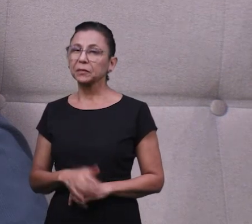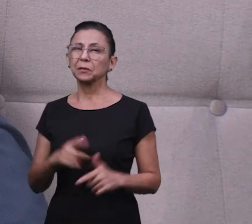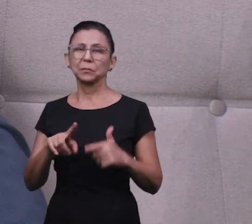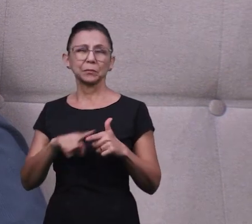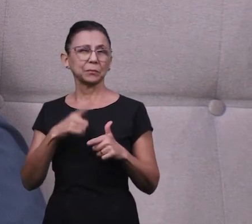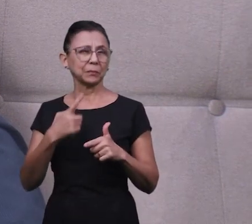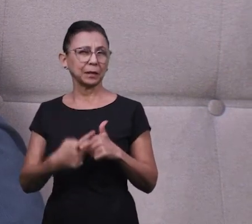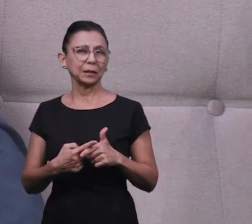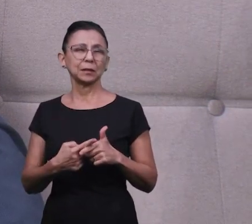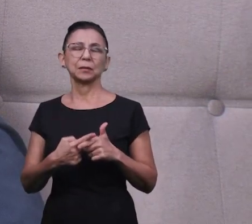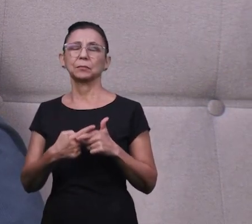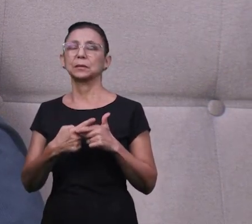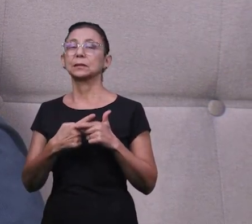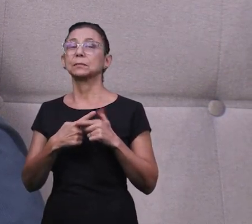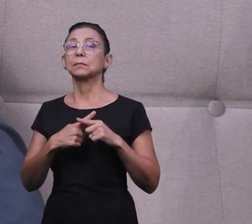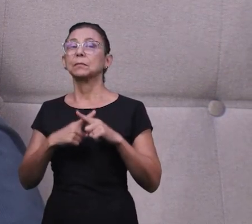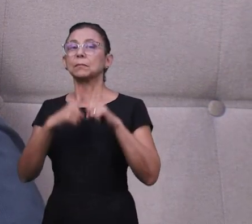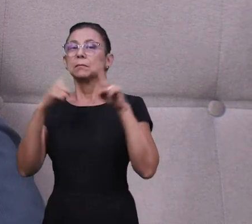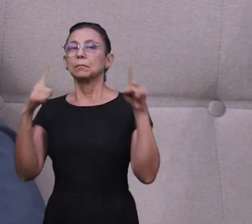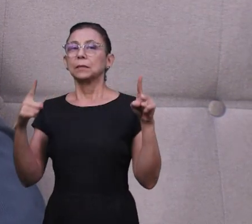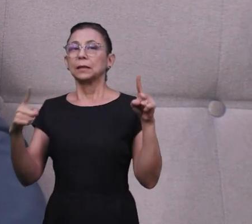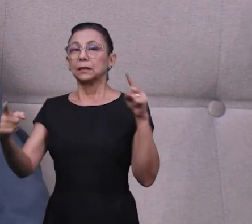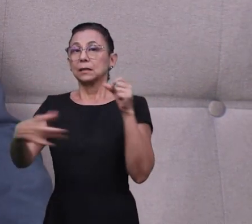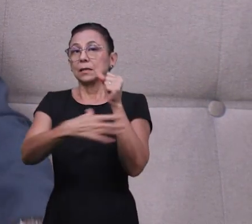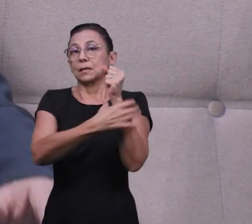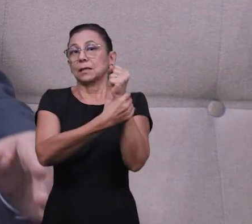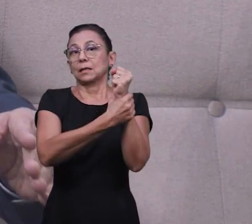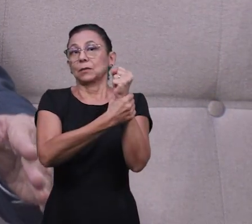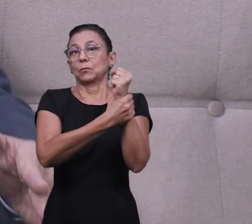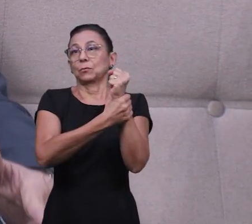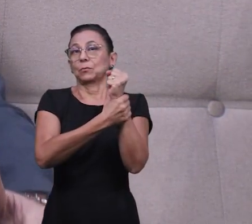todos, estamos seguros,